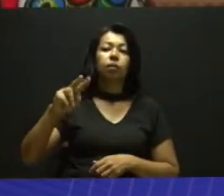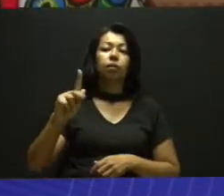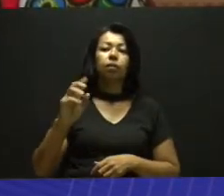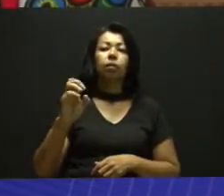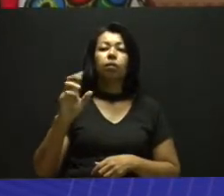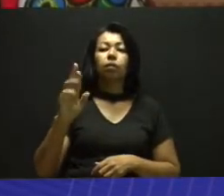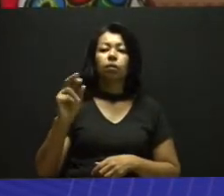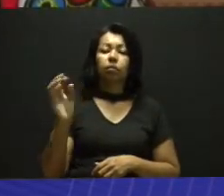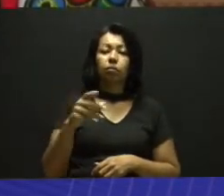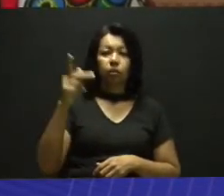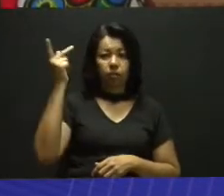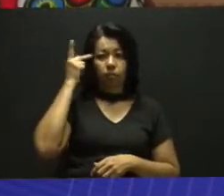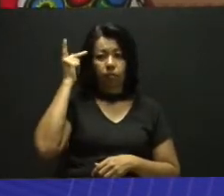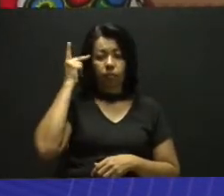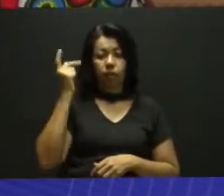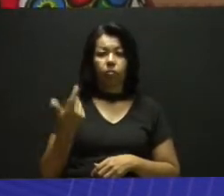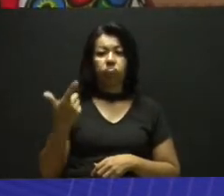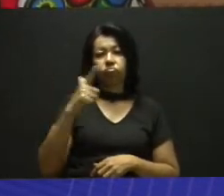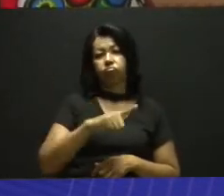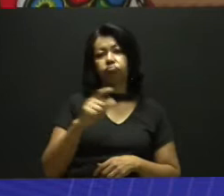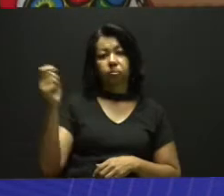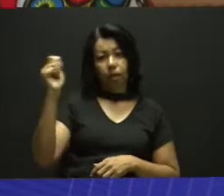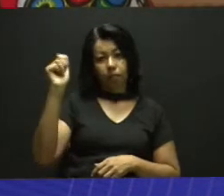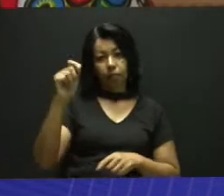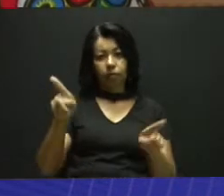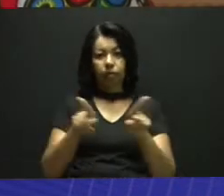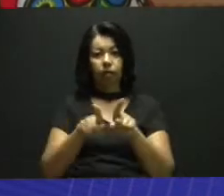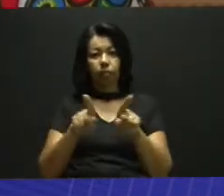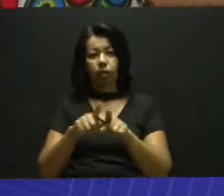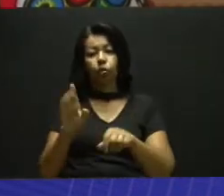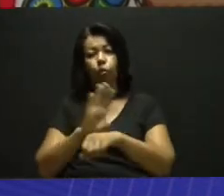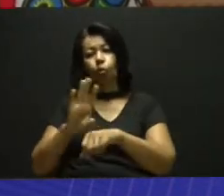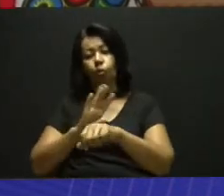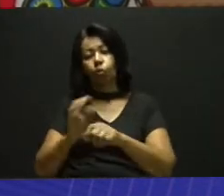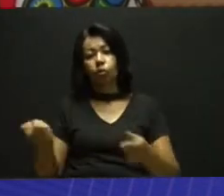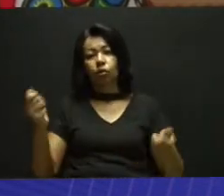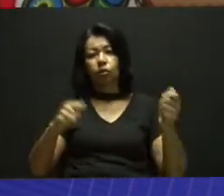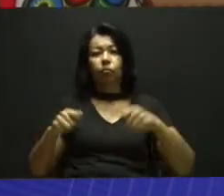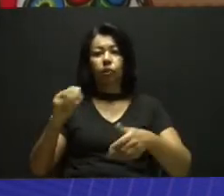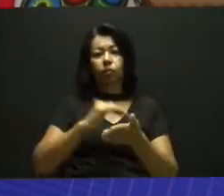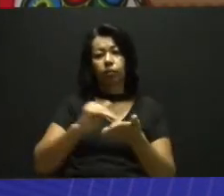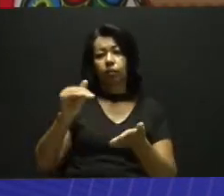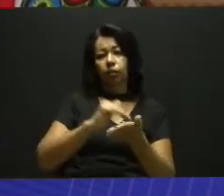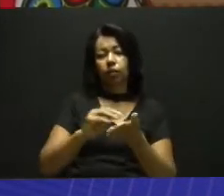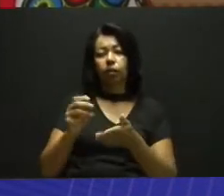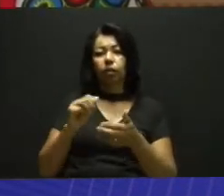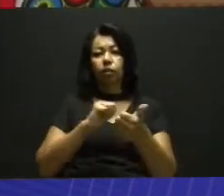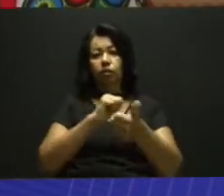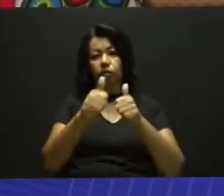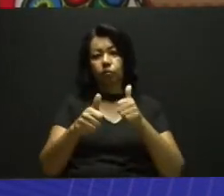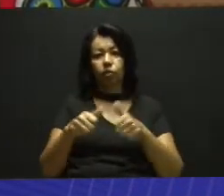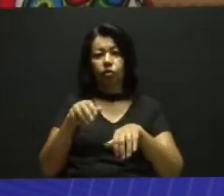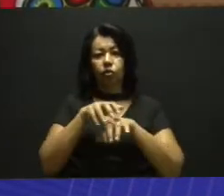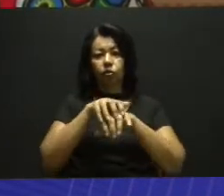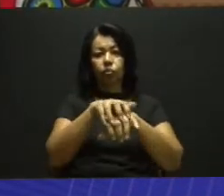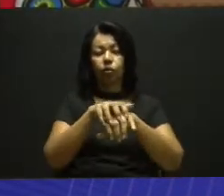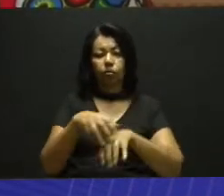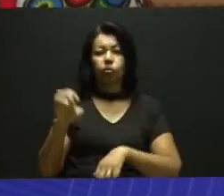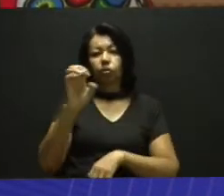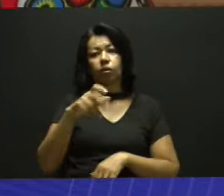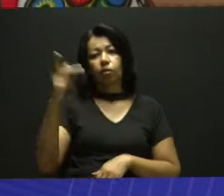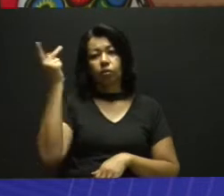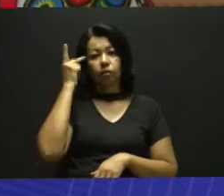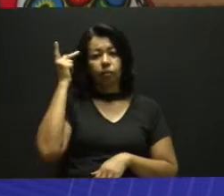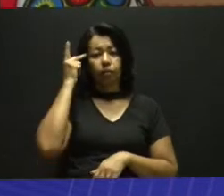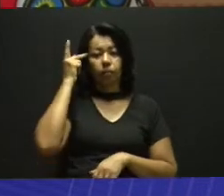penta campeão estadual do concurso de concursos de bandas e fanfarras a secretaria de esporte e de turismo do estado de são